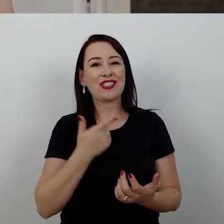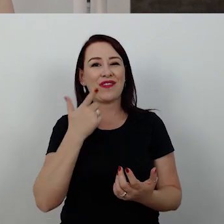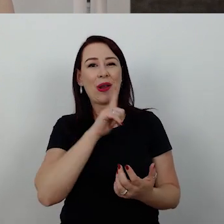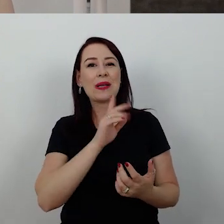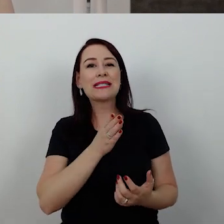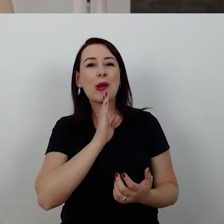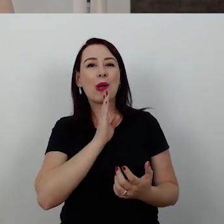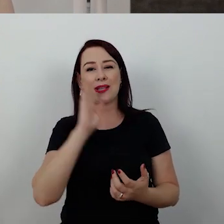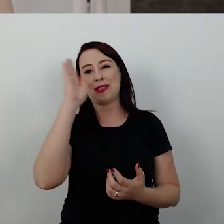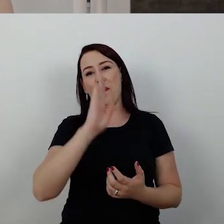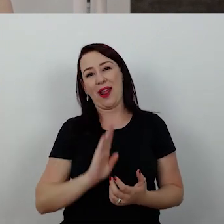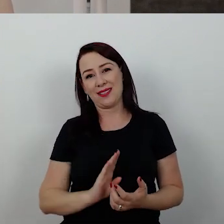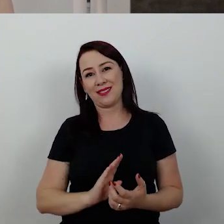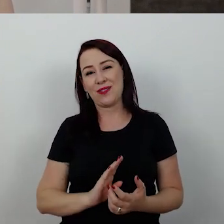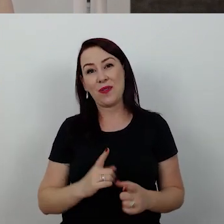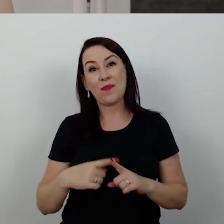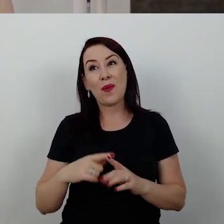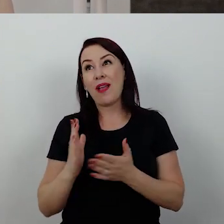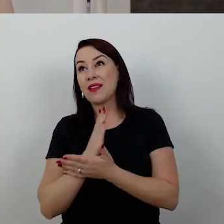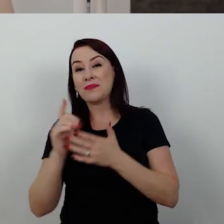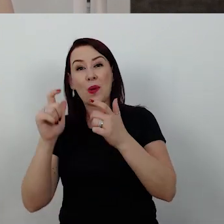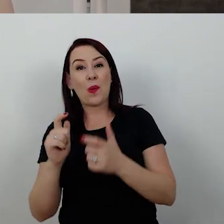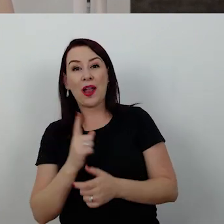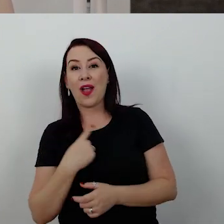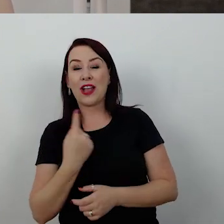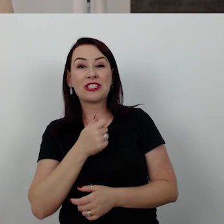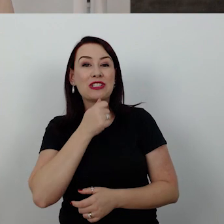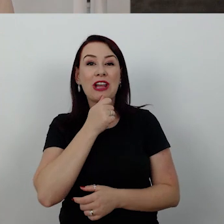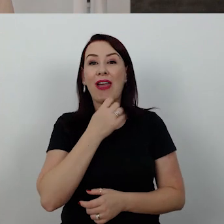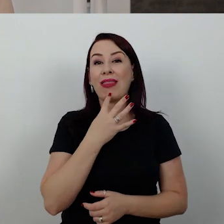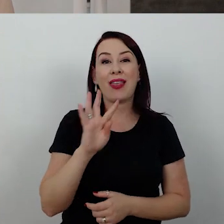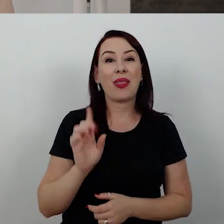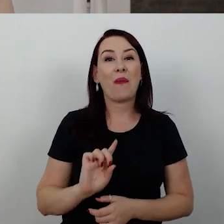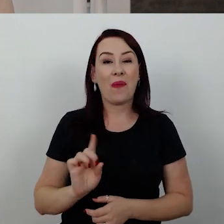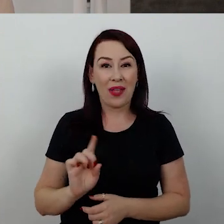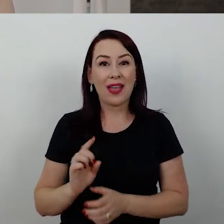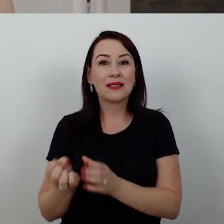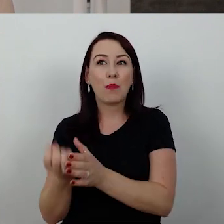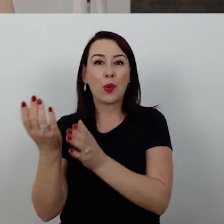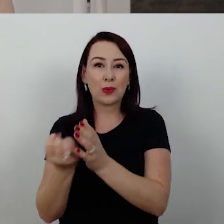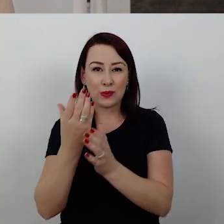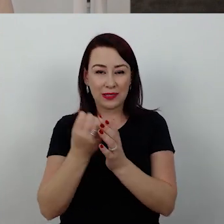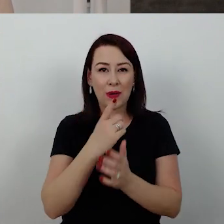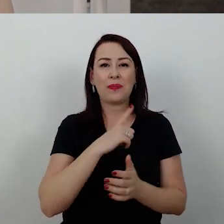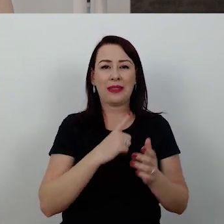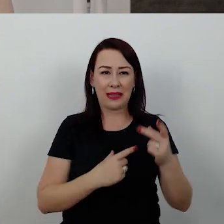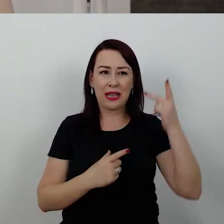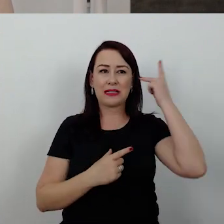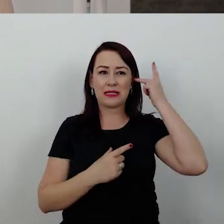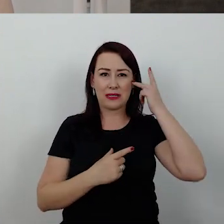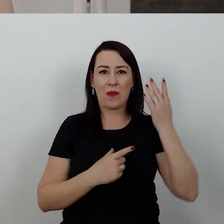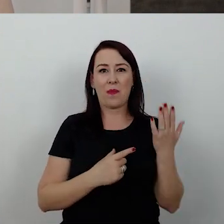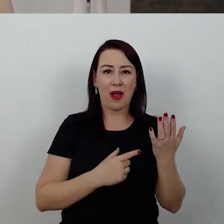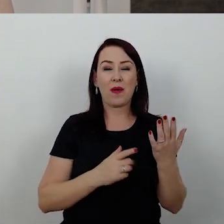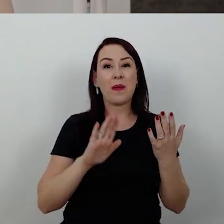repente, a gente, até hoje, não conseguiu atingir. Então, eu vejo que a Paulo Gustavo vai trazer